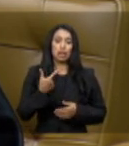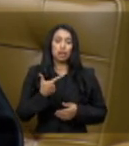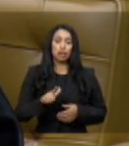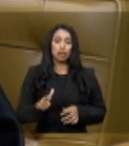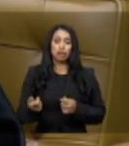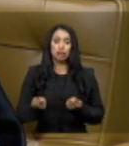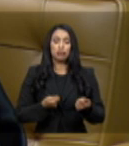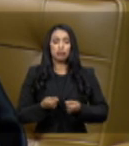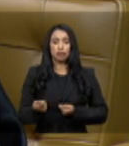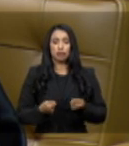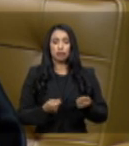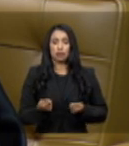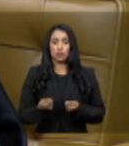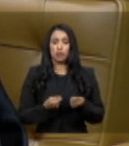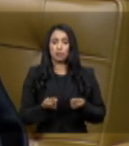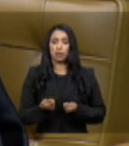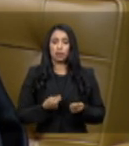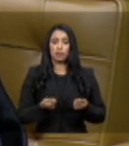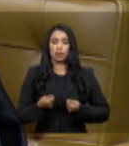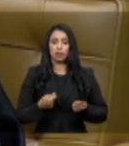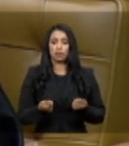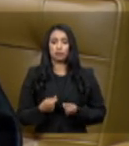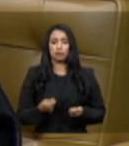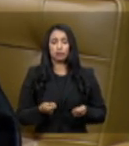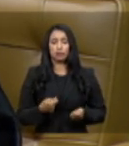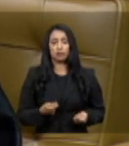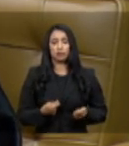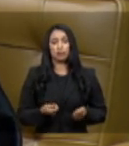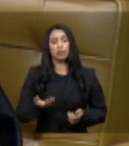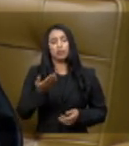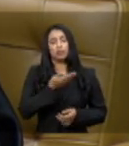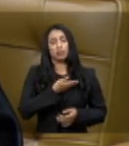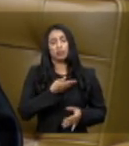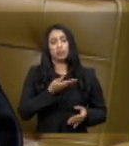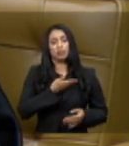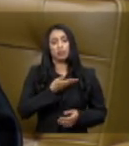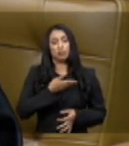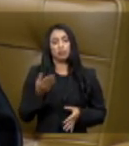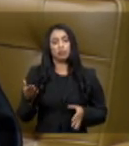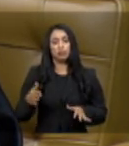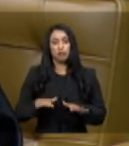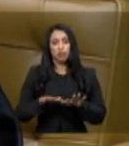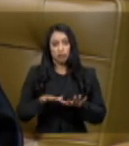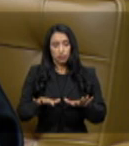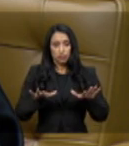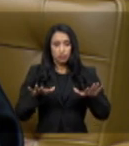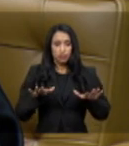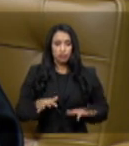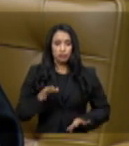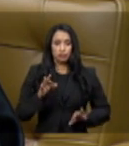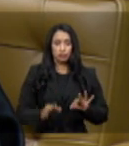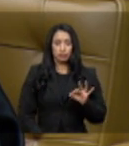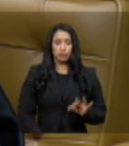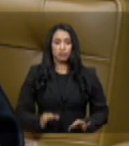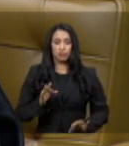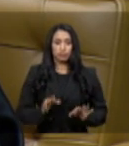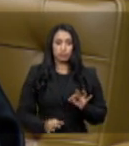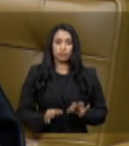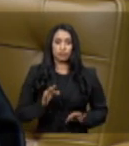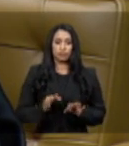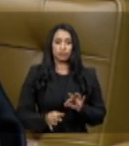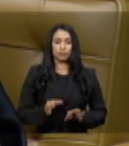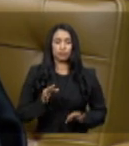controle concentrado é um amigos cure ingressou com pedido